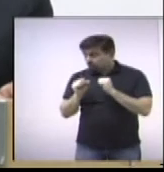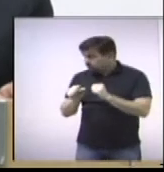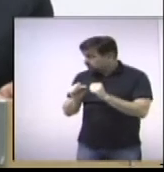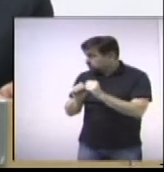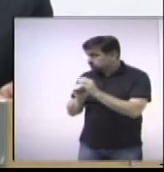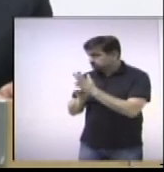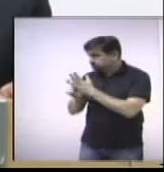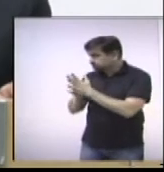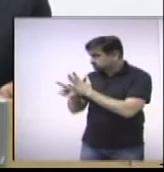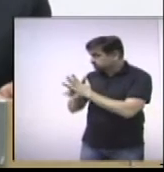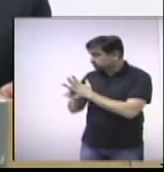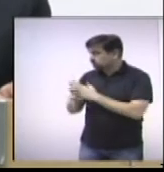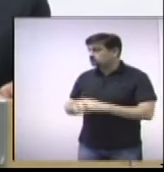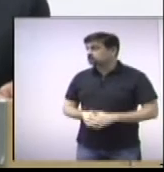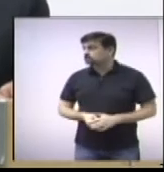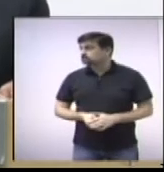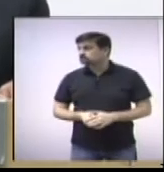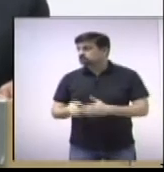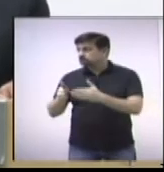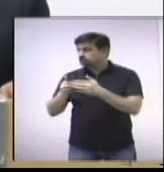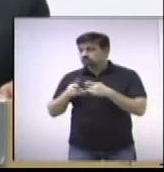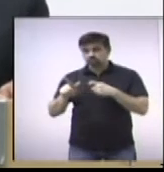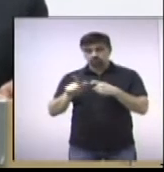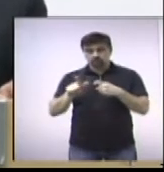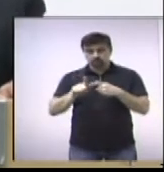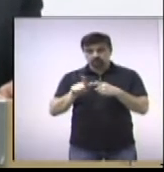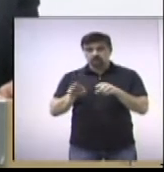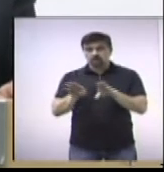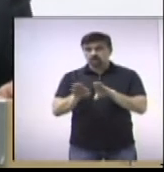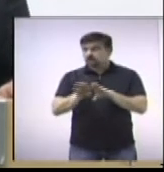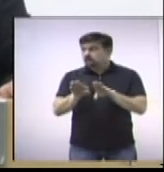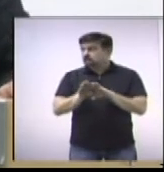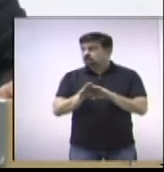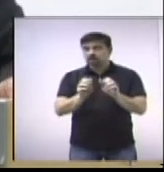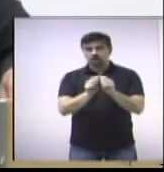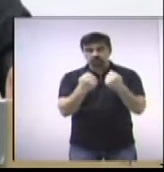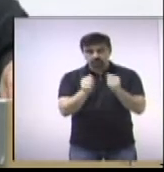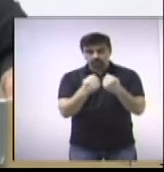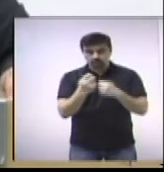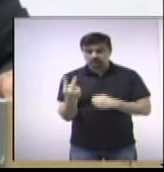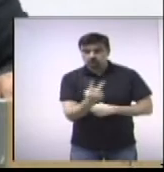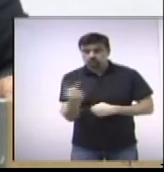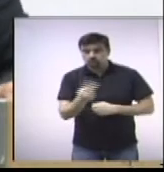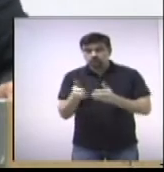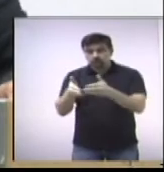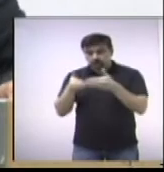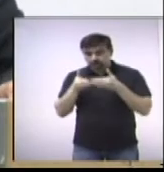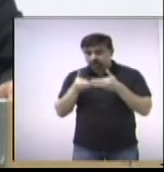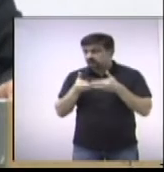O pedido do vereador Dr. Gustavo Tecola e do vereador Marquinhos Fiorelli está em votação.